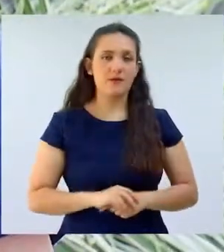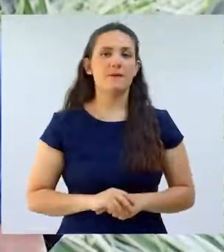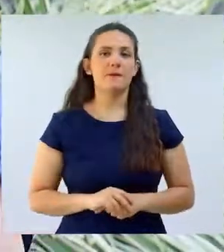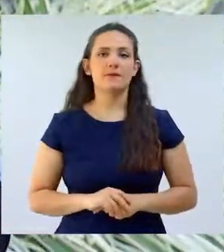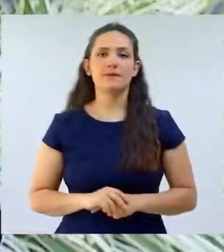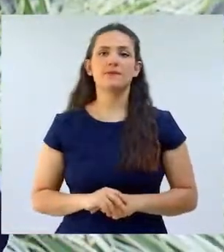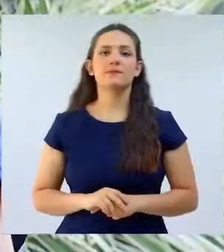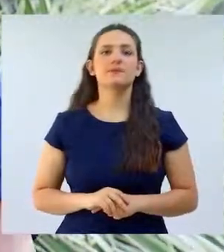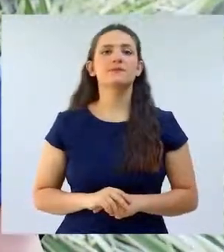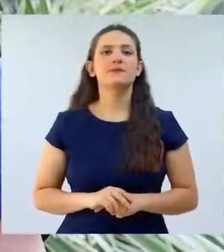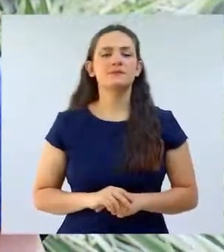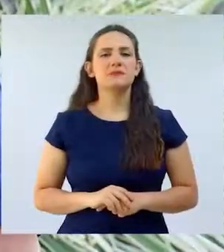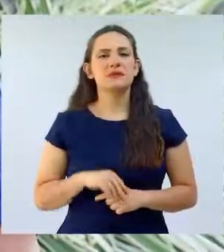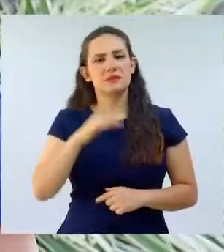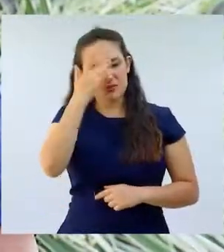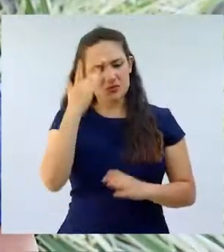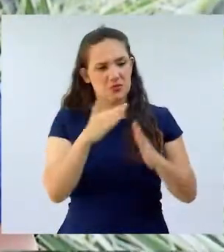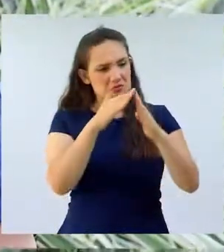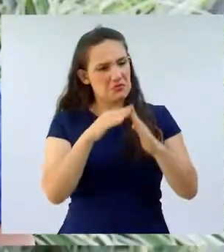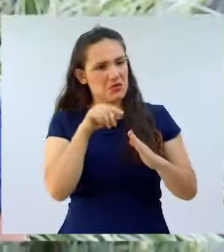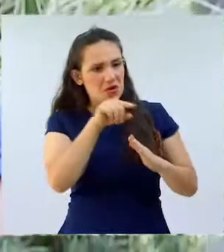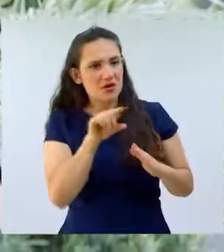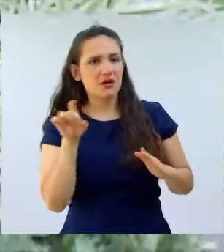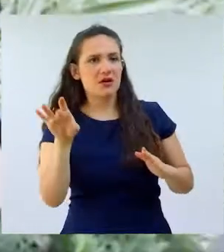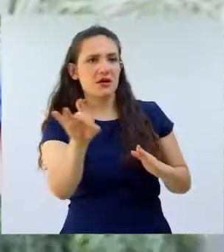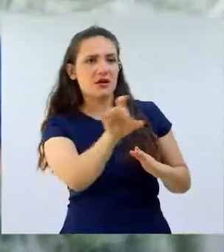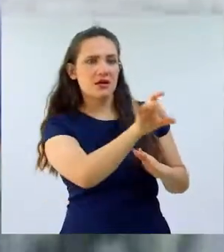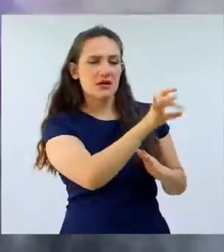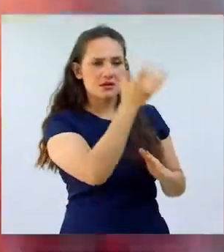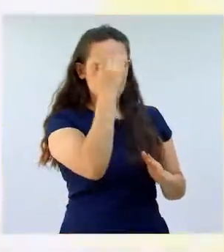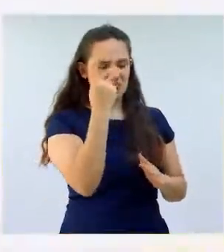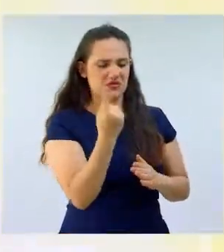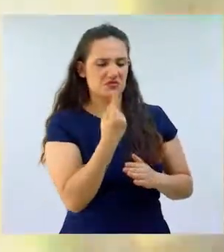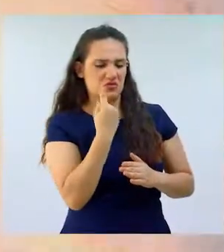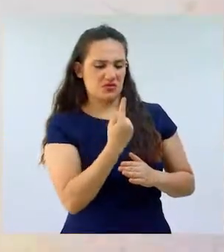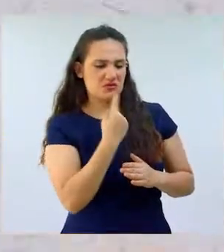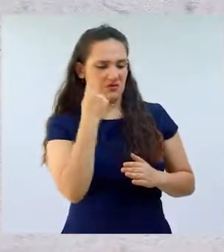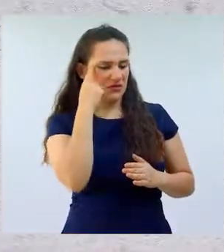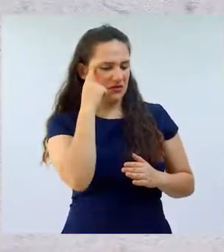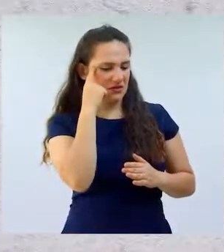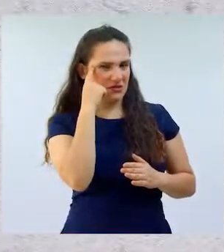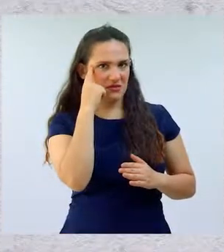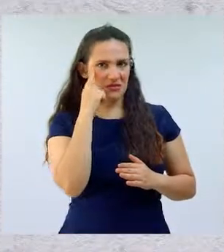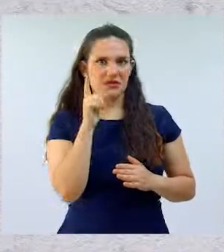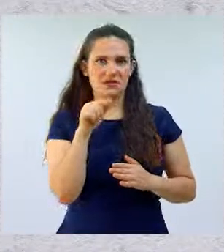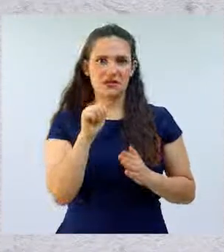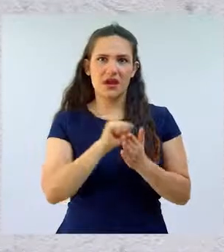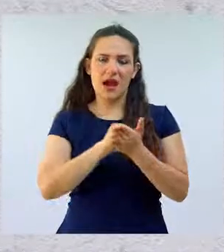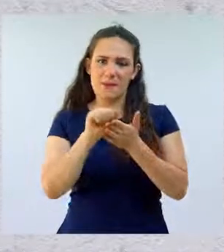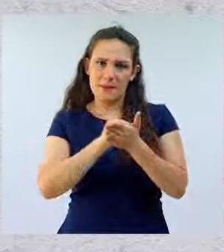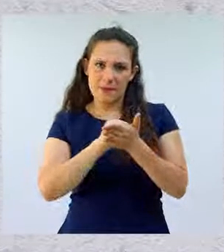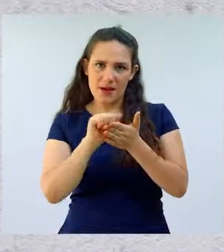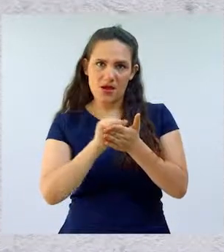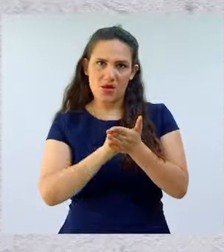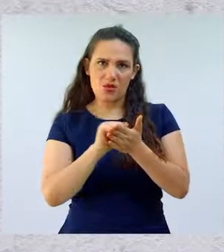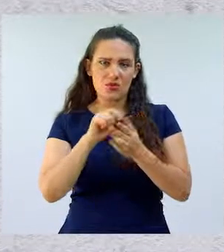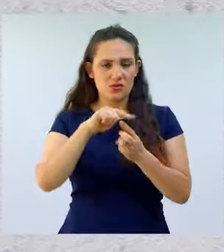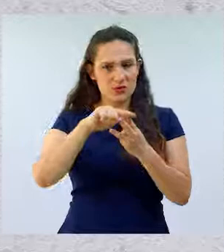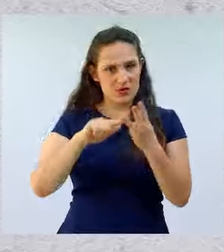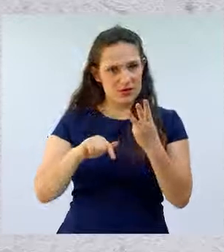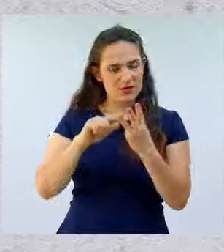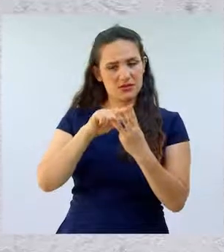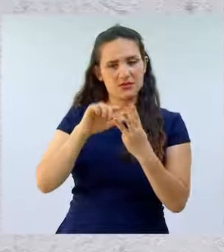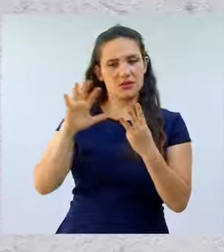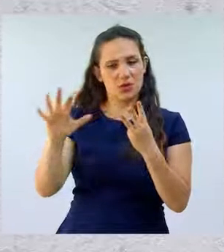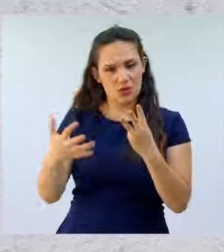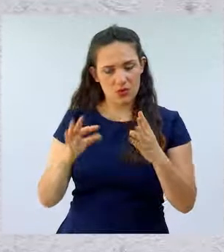que tem os condôminos, que pensa individualmente, foi onde apagaram os 3 painéis meus. Tá?